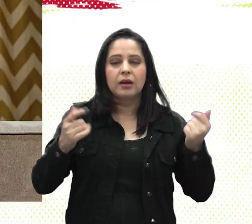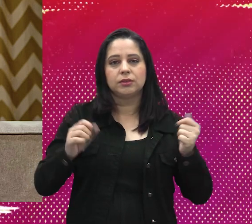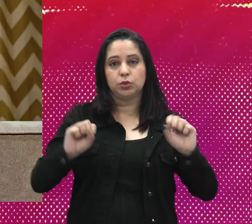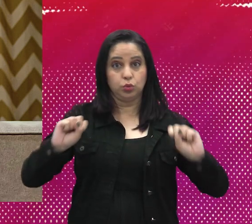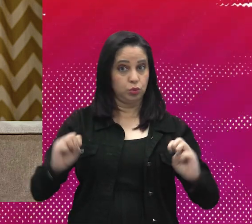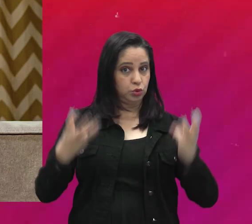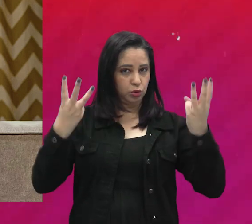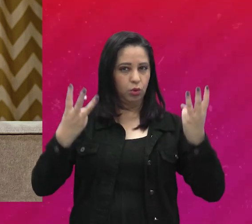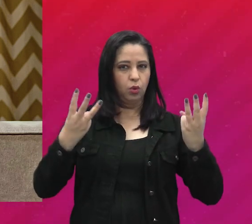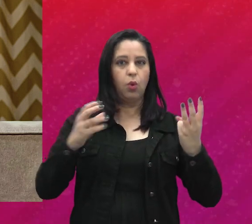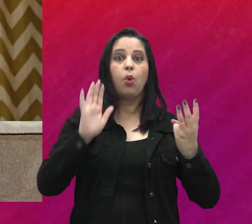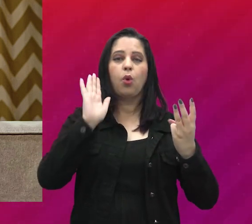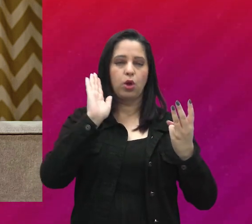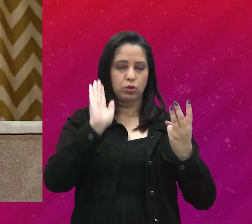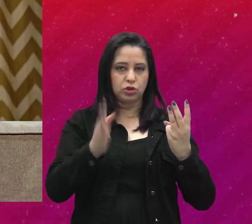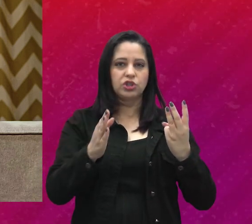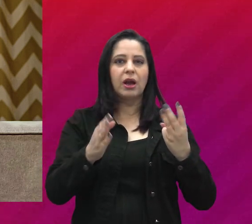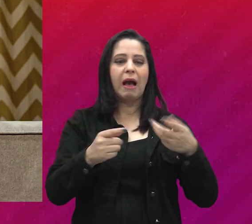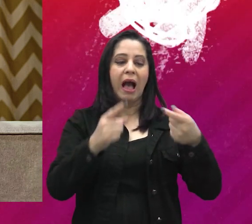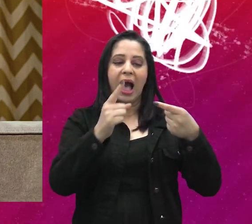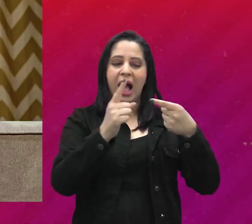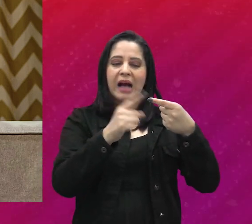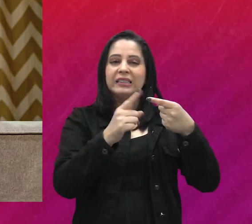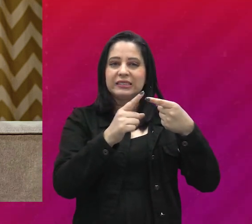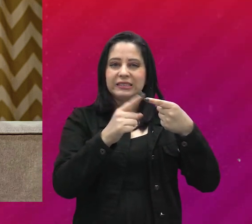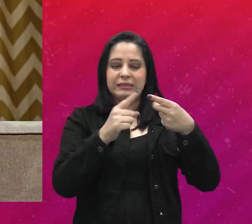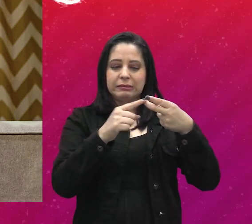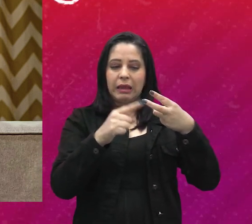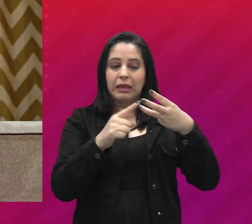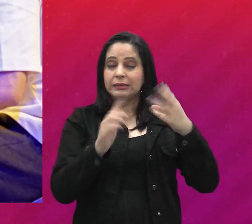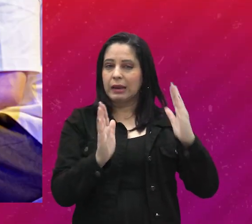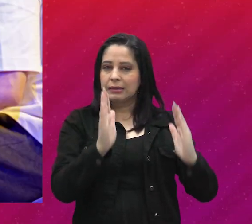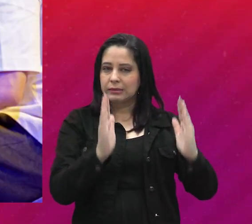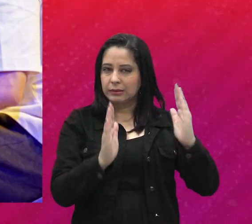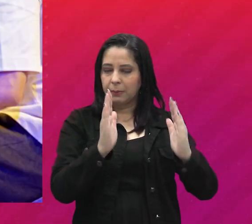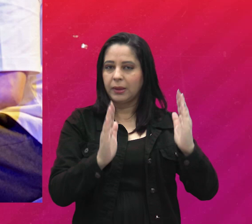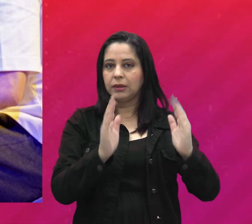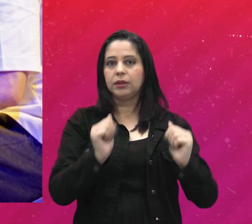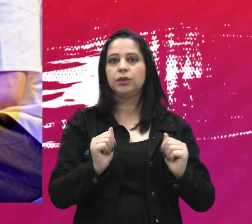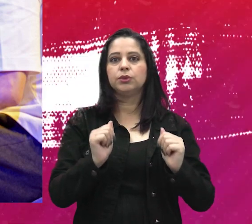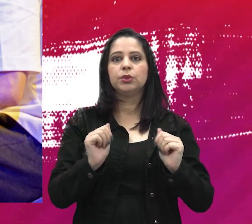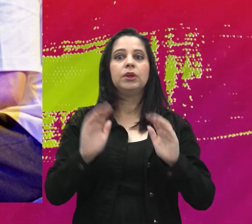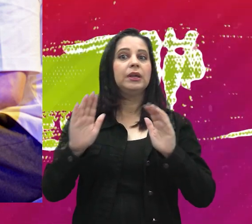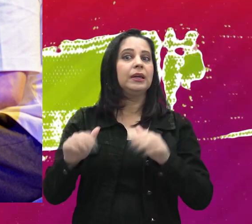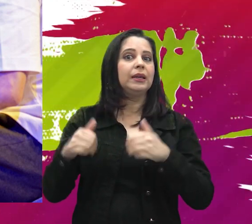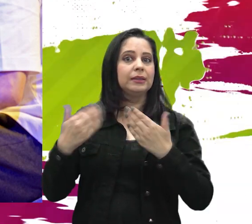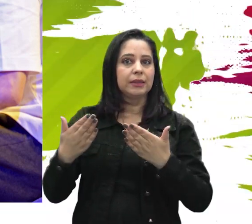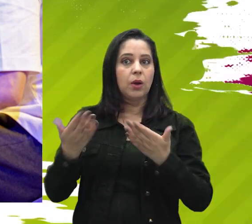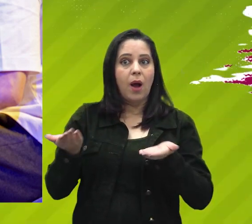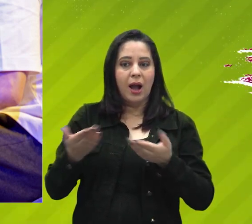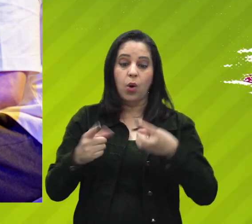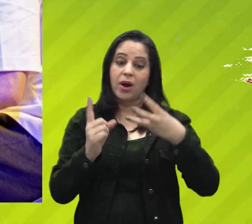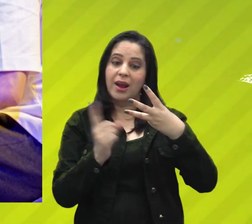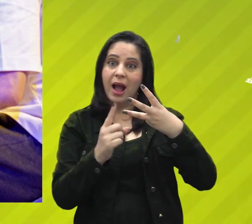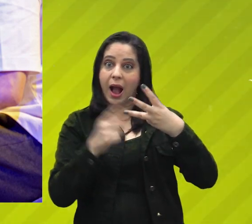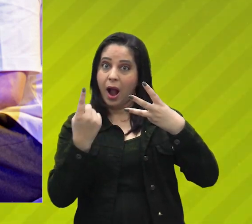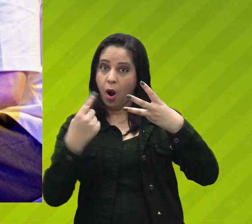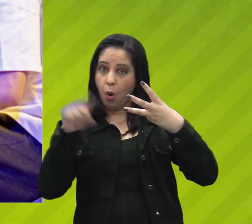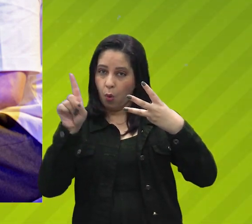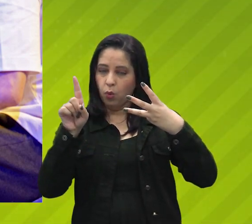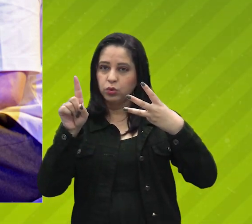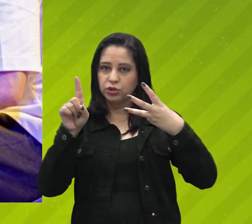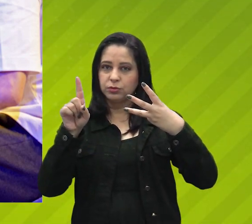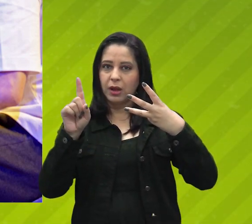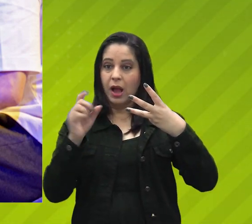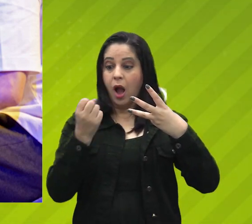Eu estive nas 3 temporadas diferentes que teve do espetáculo, eu fazia o mesmo personagem, e depois, agora, a última temporada teve